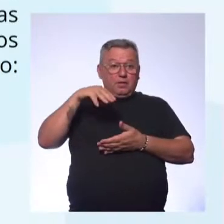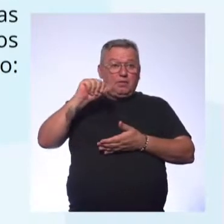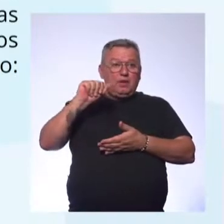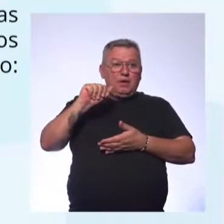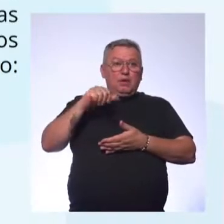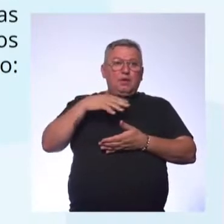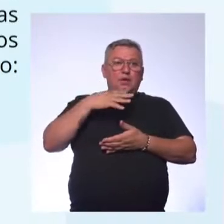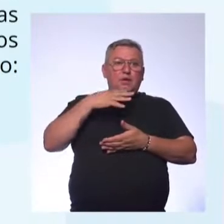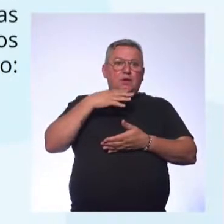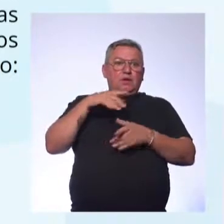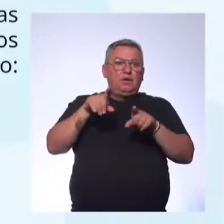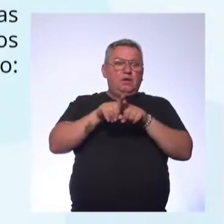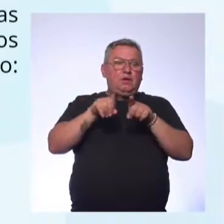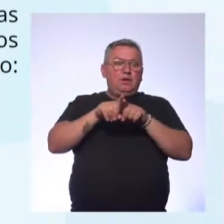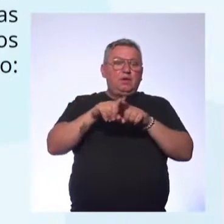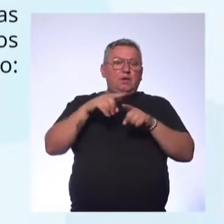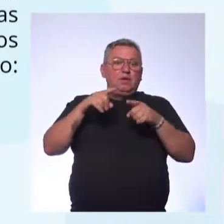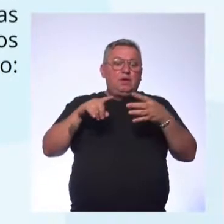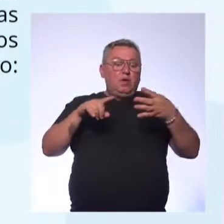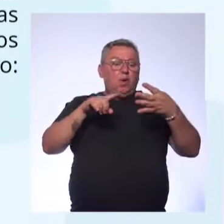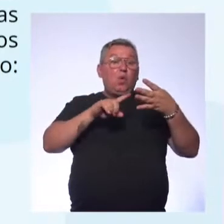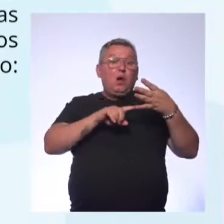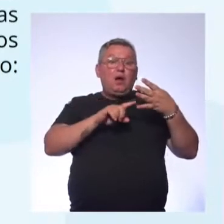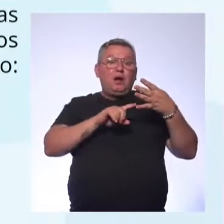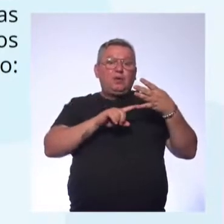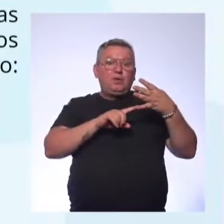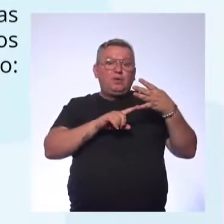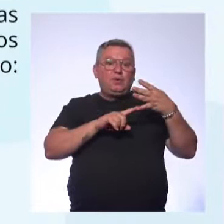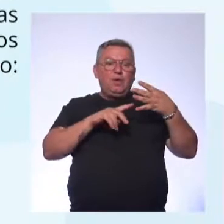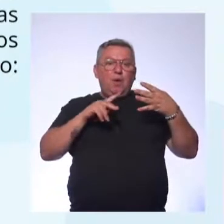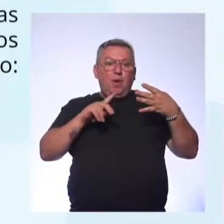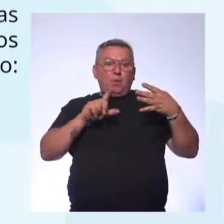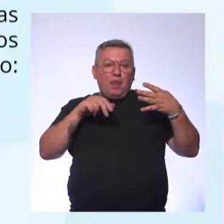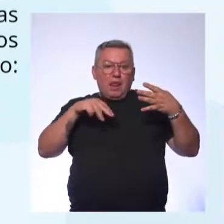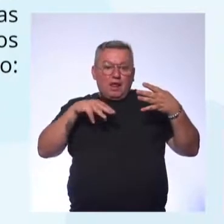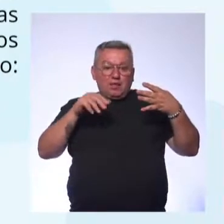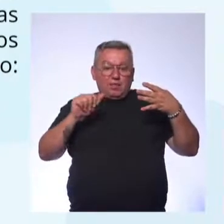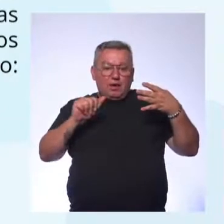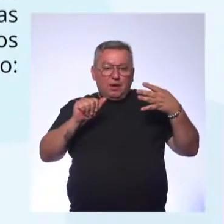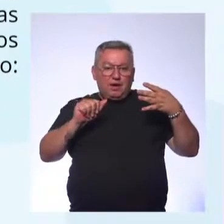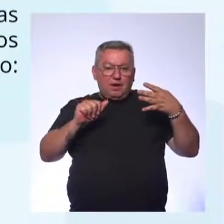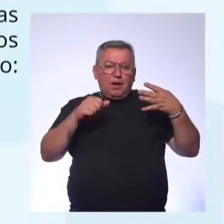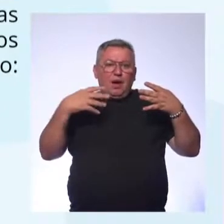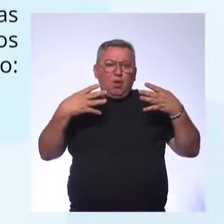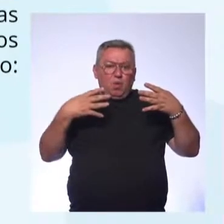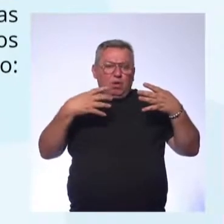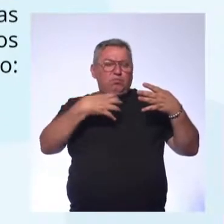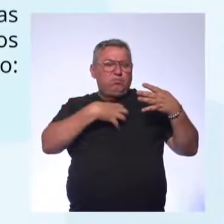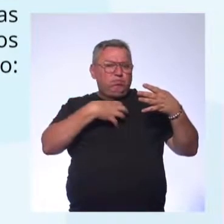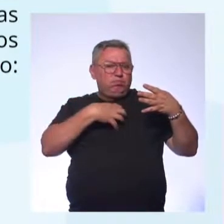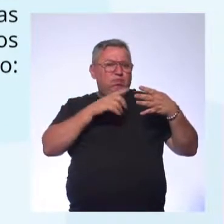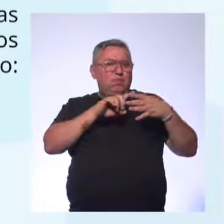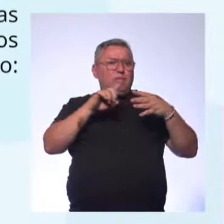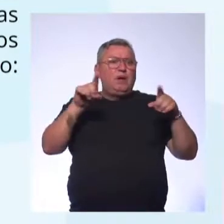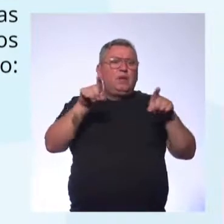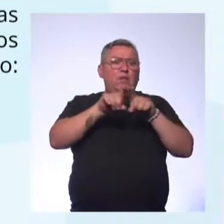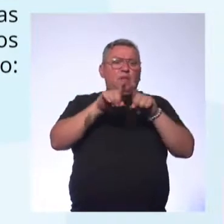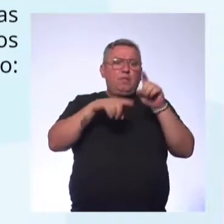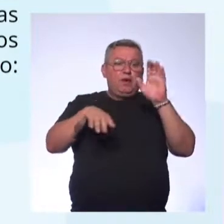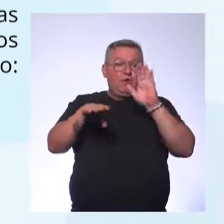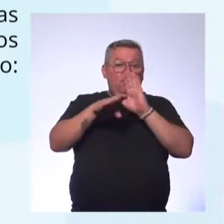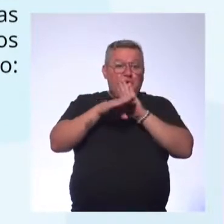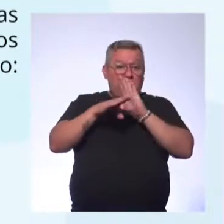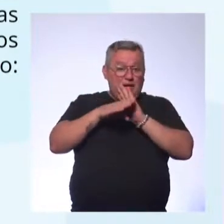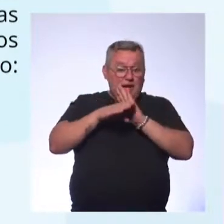que é conhecido como o quarto estado da matéria plasma é conhecido também como o quarto estado da matéria mas para chegar